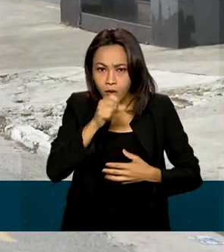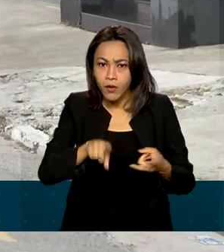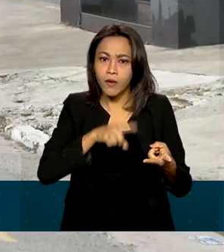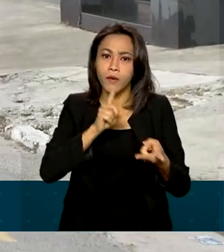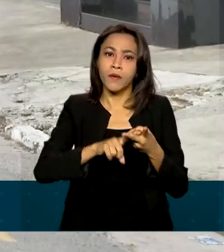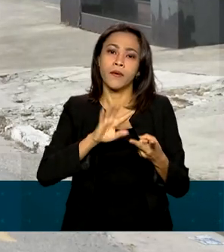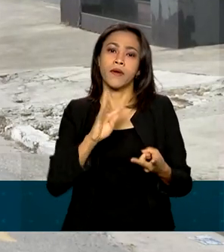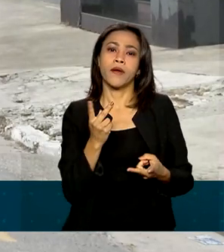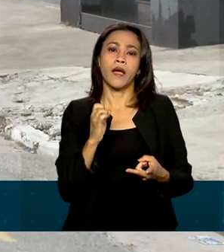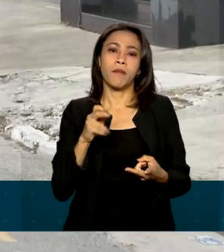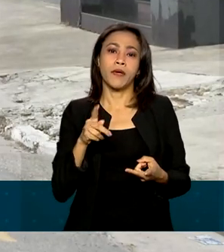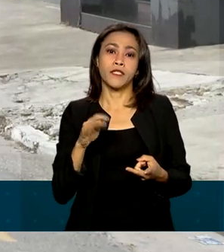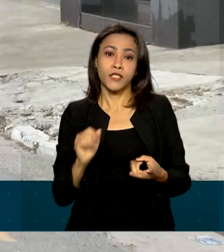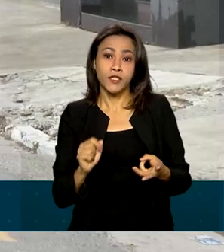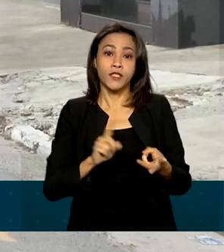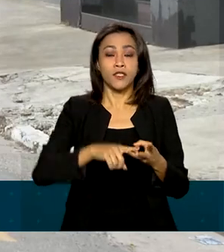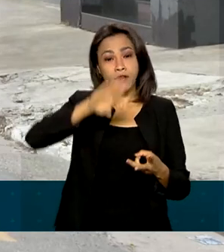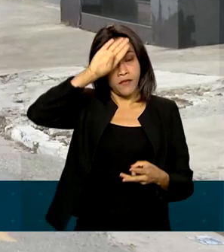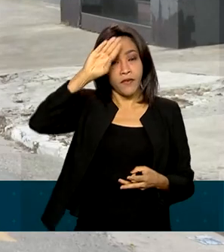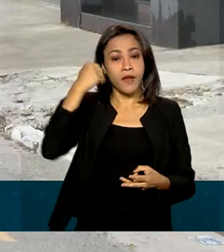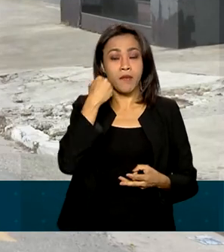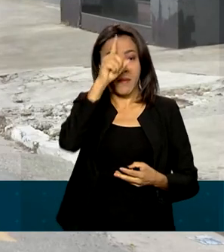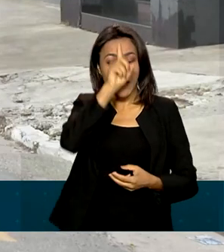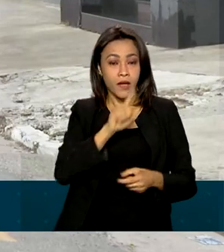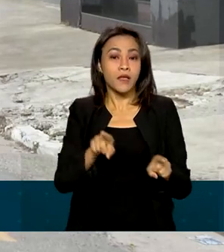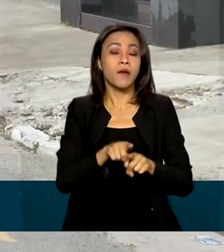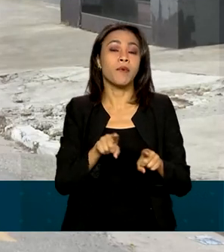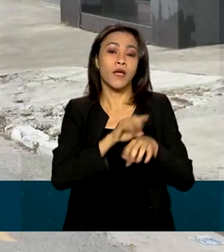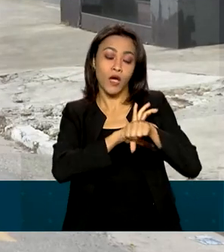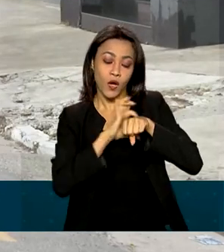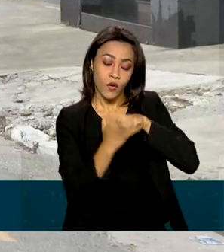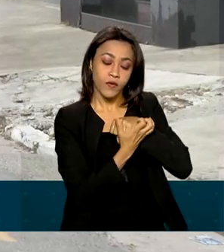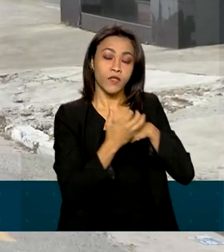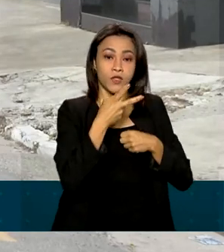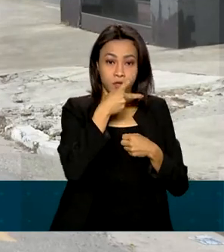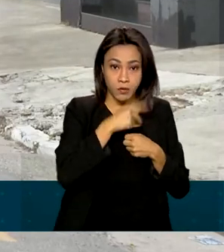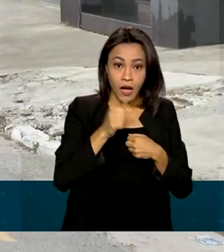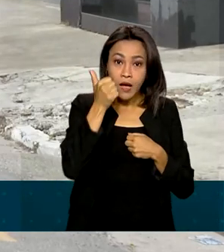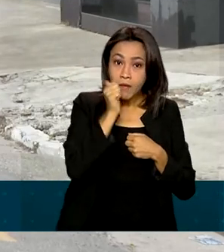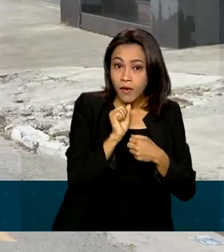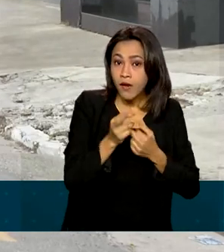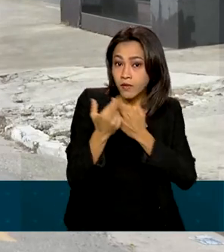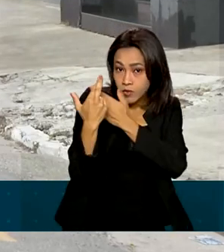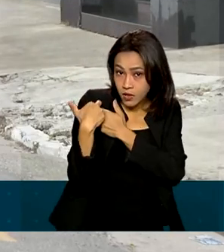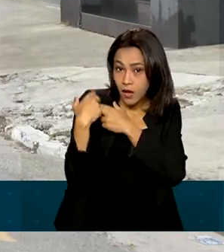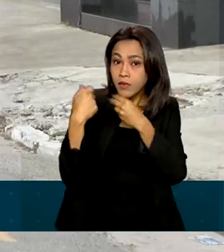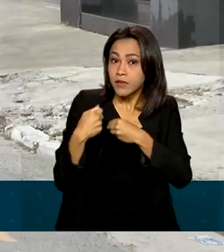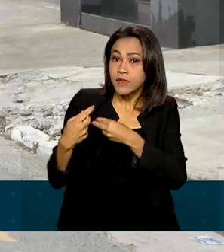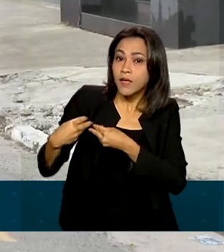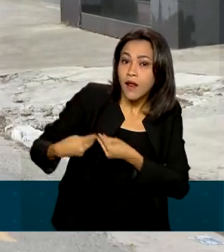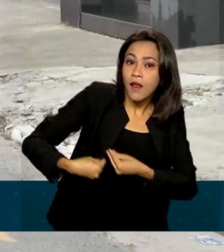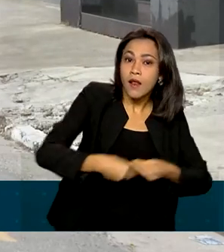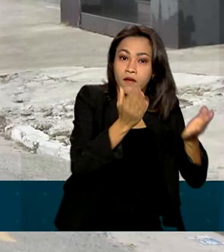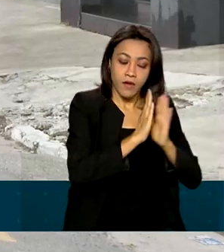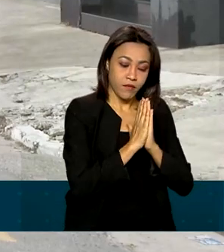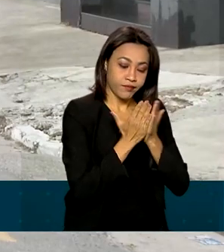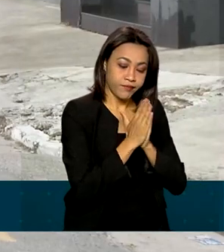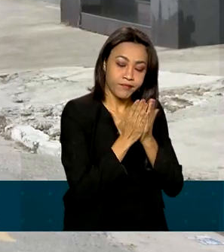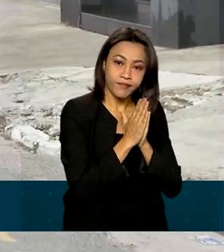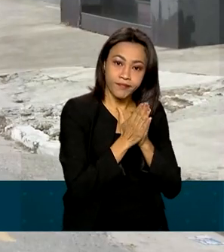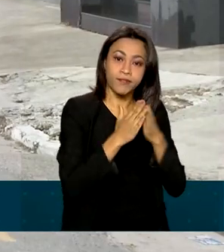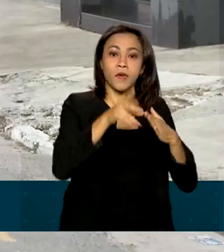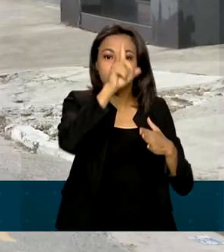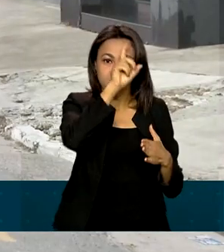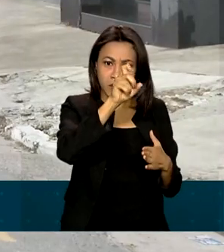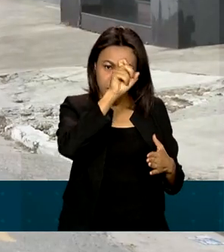febre amarela e covid-19 os pais ou responsáveis devem levar a caderneta de vacinação ao posto para que os profissionais